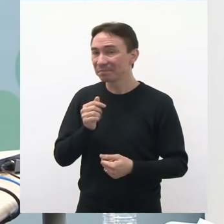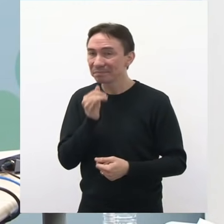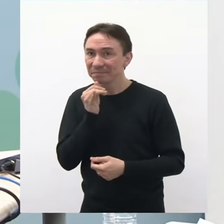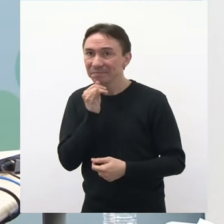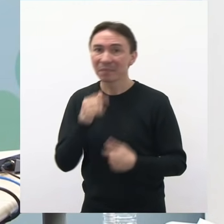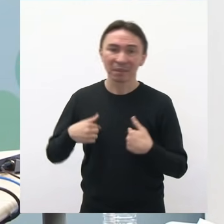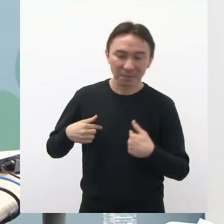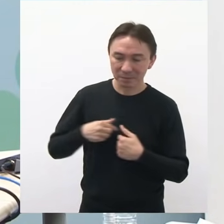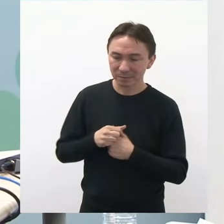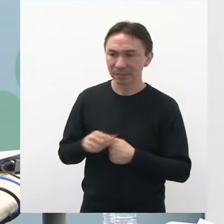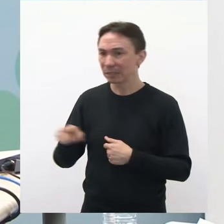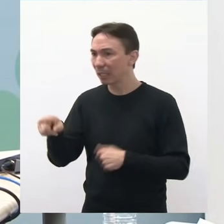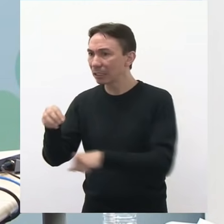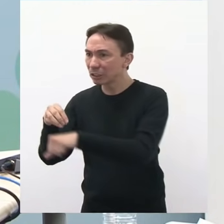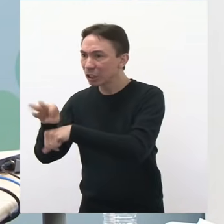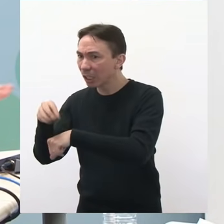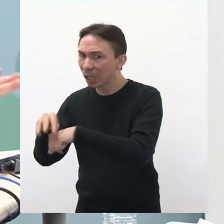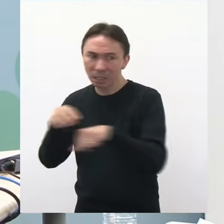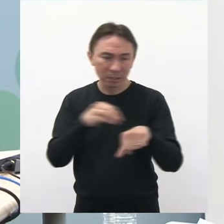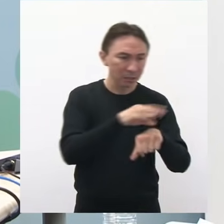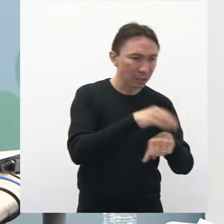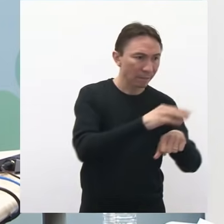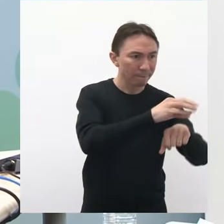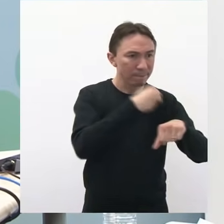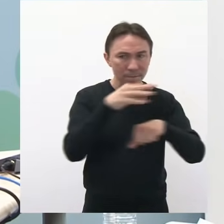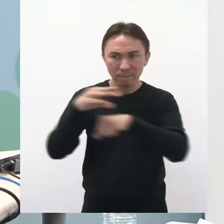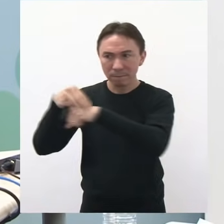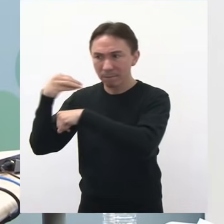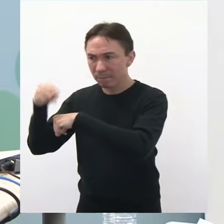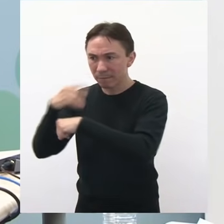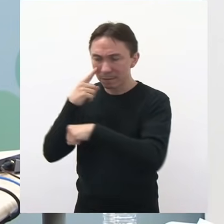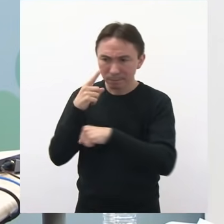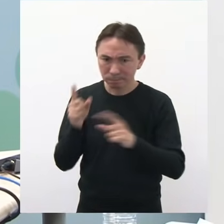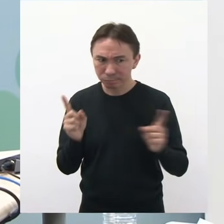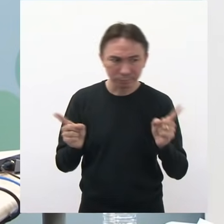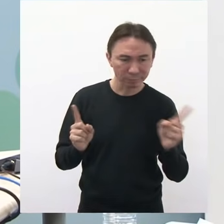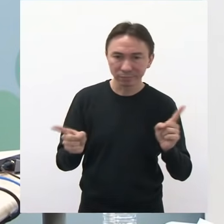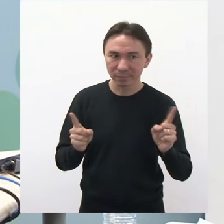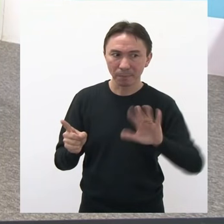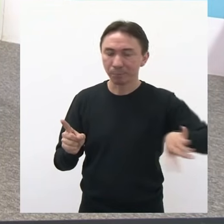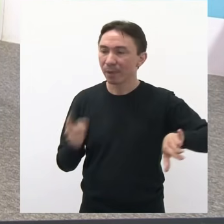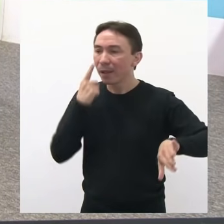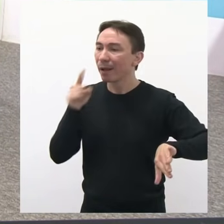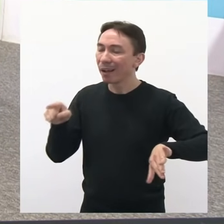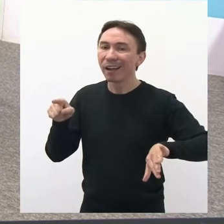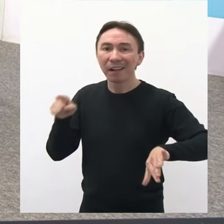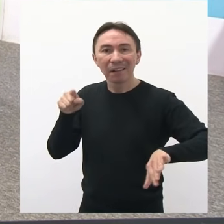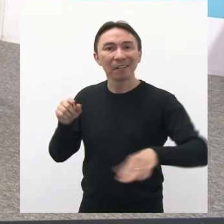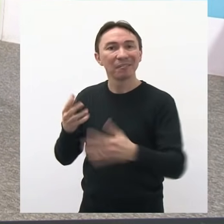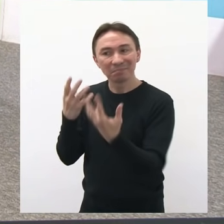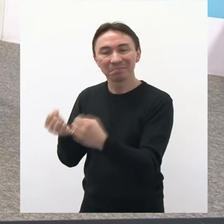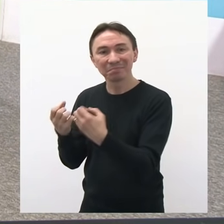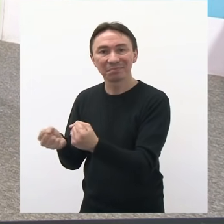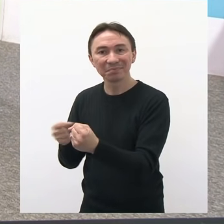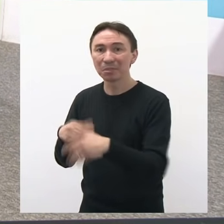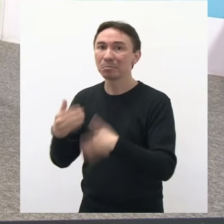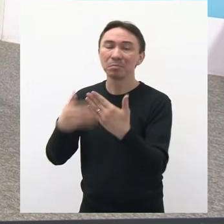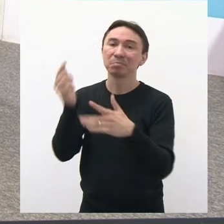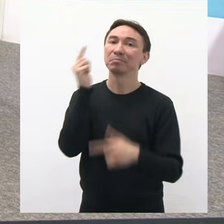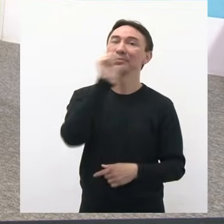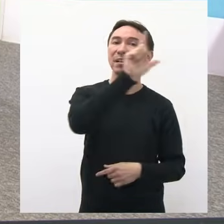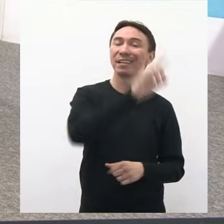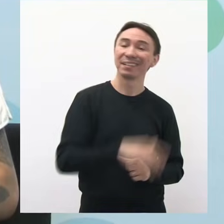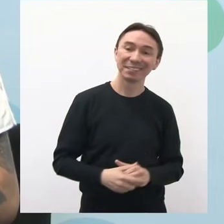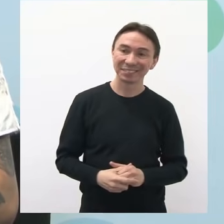dicas aqui? E o resultado final foi bem diferente. Isso, né? Mesmo. Então, agora, vamos pensar em algumas frases e refletir sobre o que